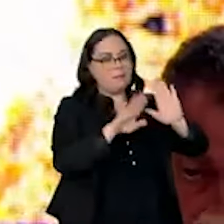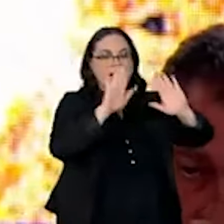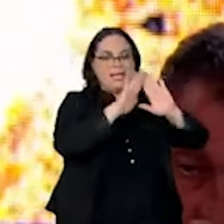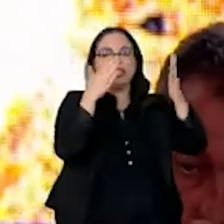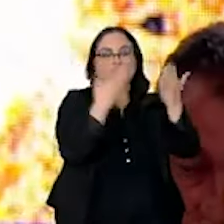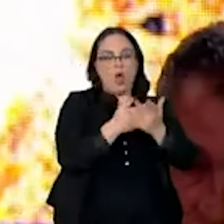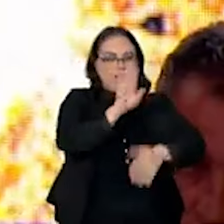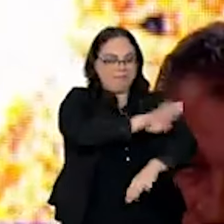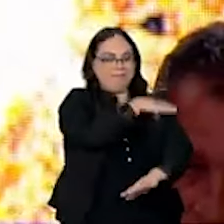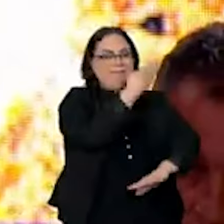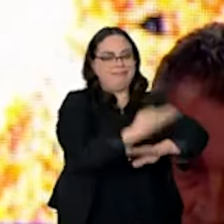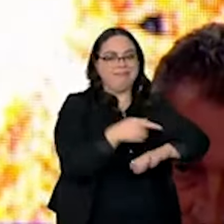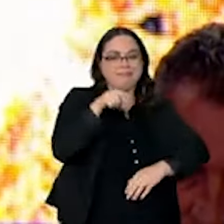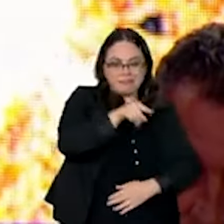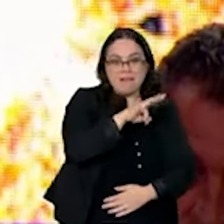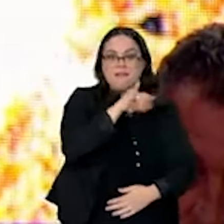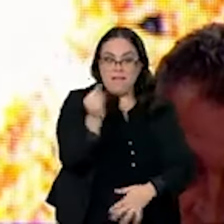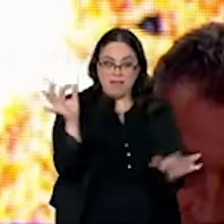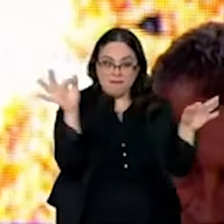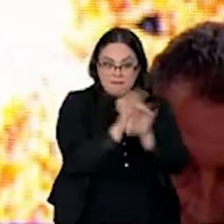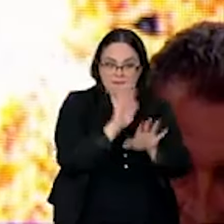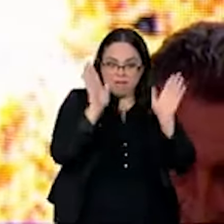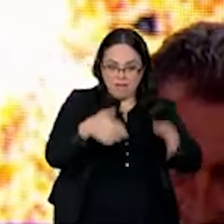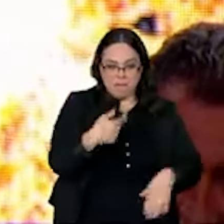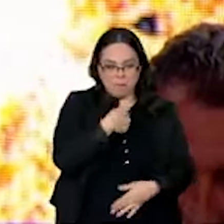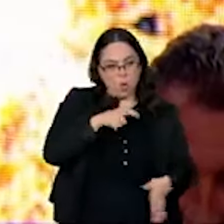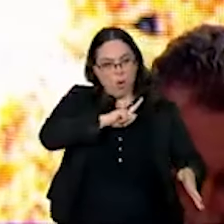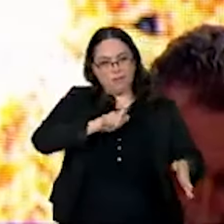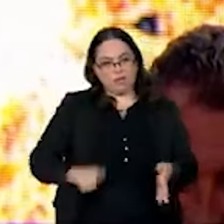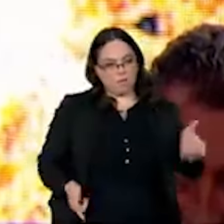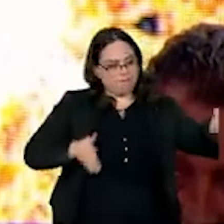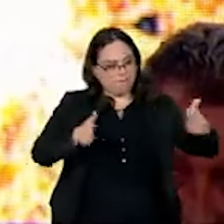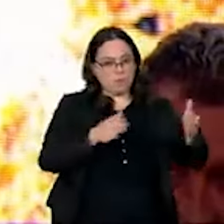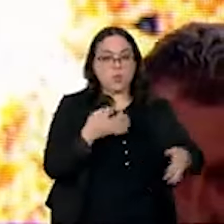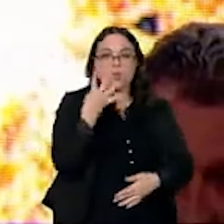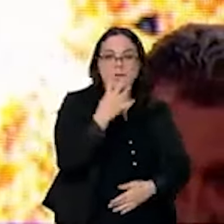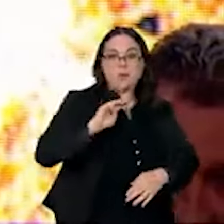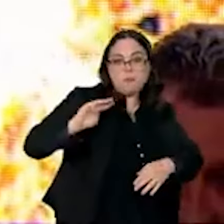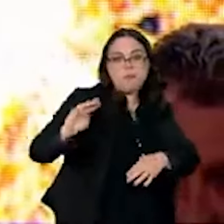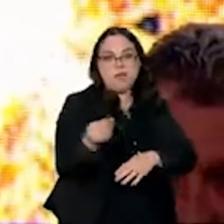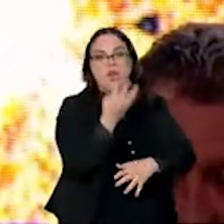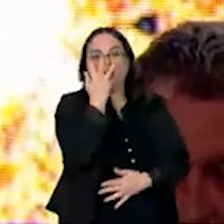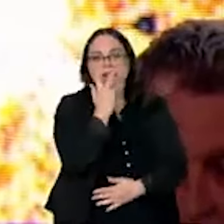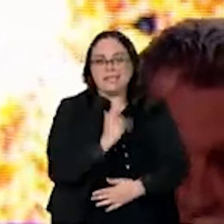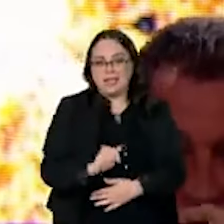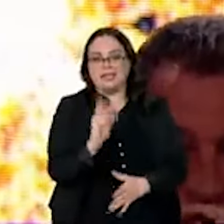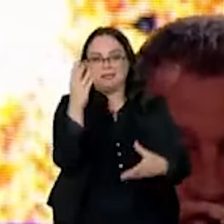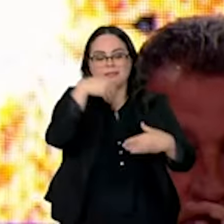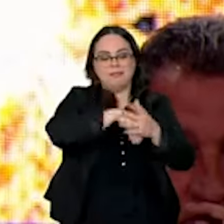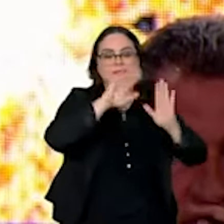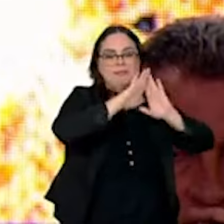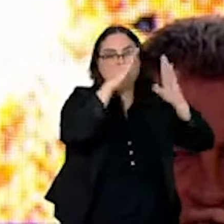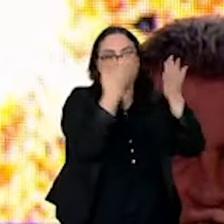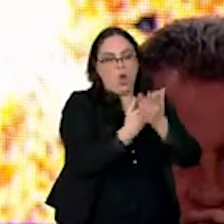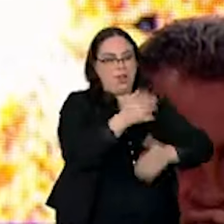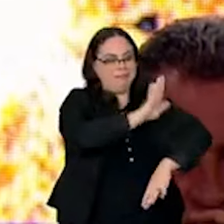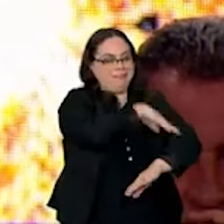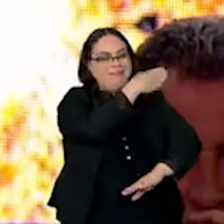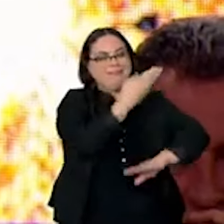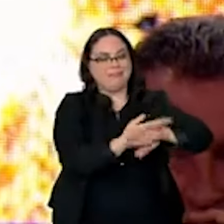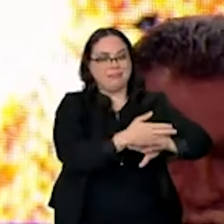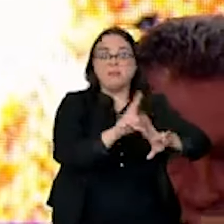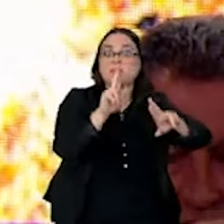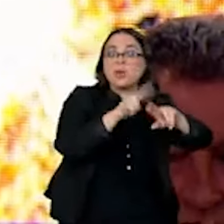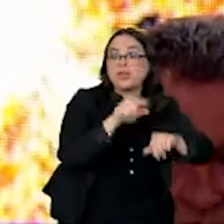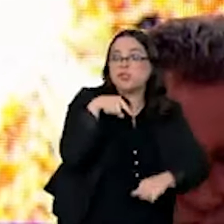de tempo integral e vamos terminar o meu mandato com quase 4 milhões de crianças em escola de tempo integral. É por